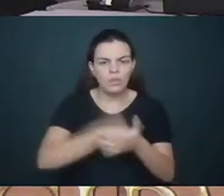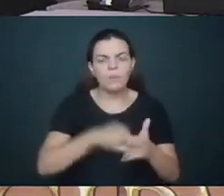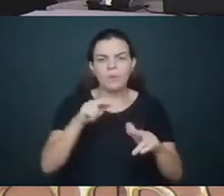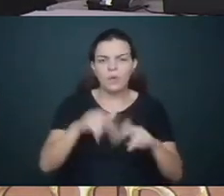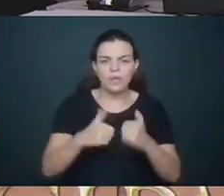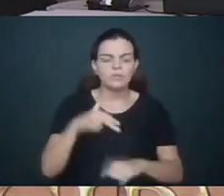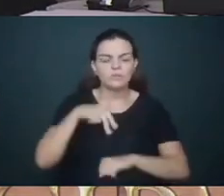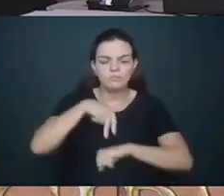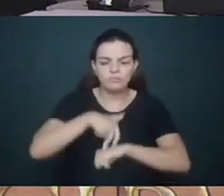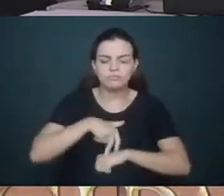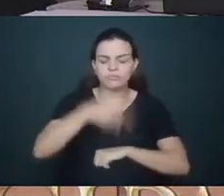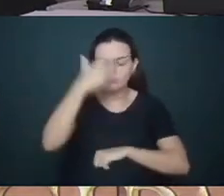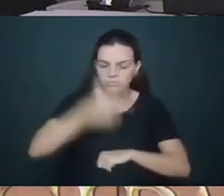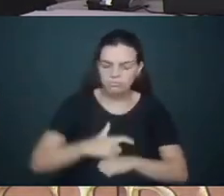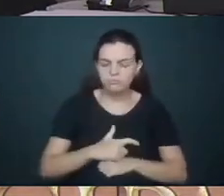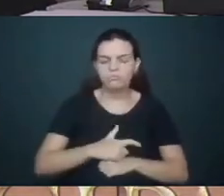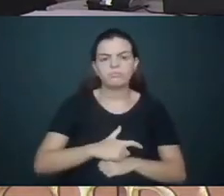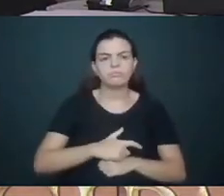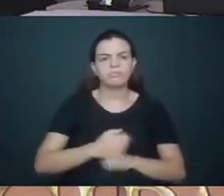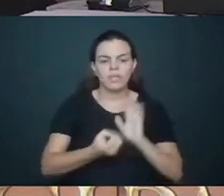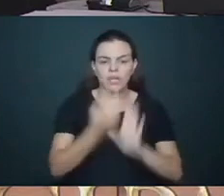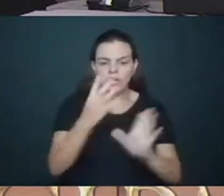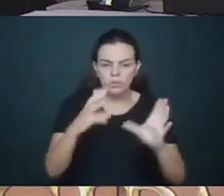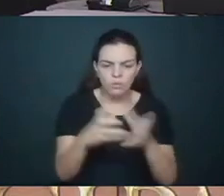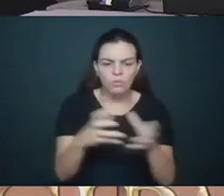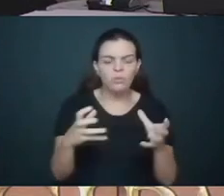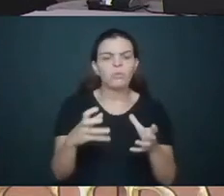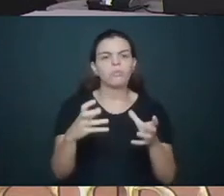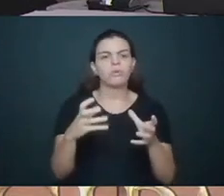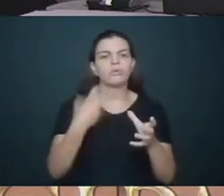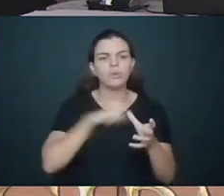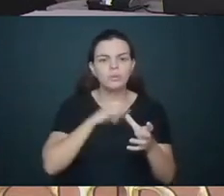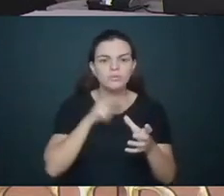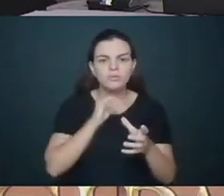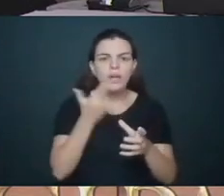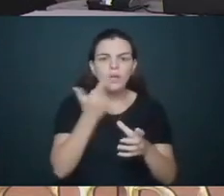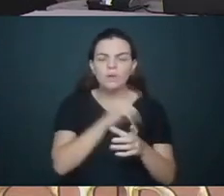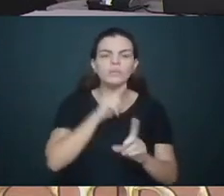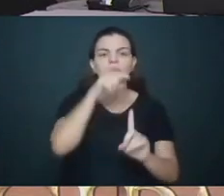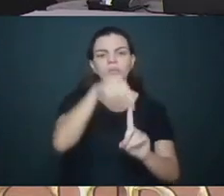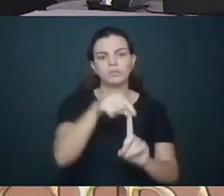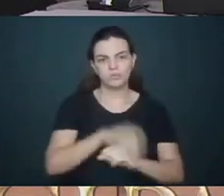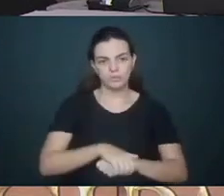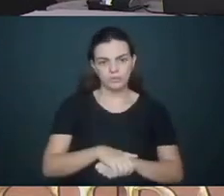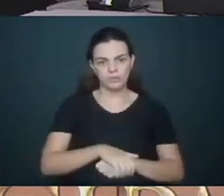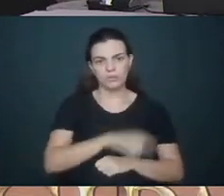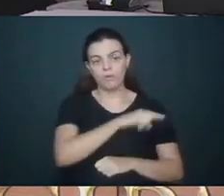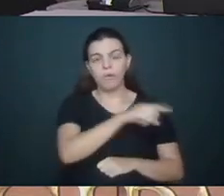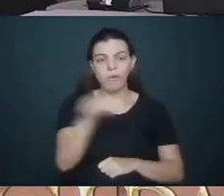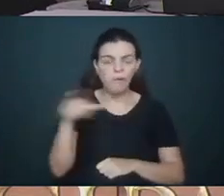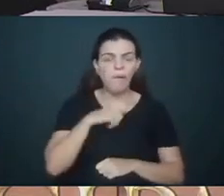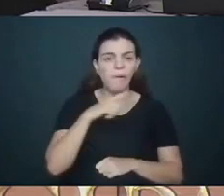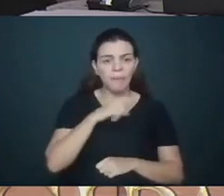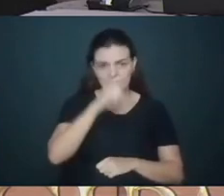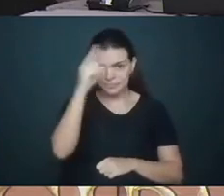decide, define um grupo e nós vamos chegar ao objetivo. Todos têm uma boa noção sobre a